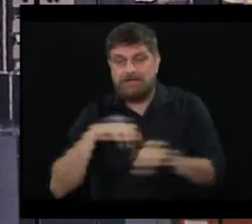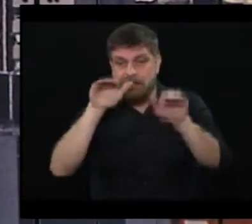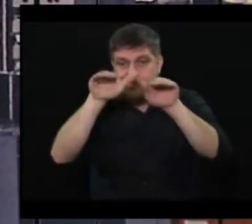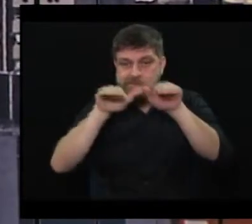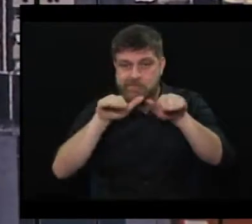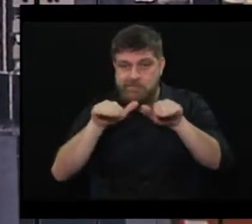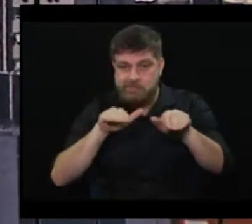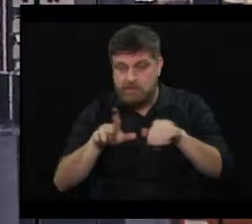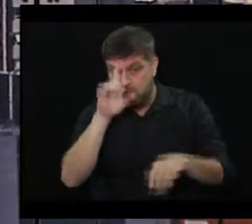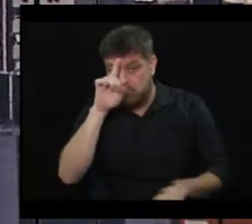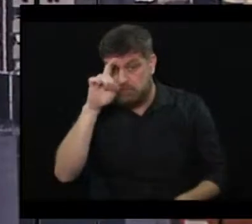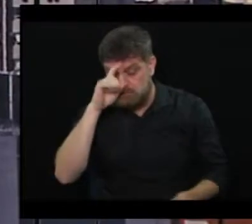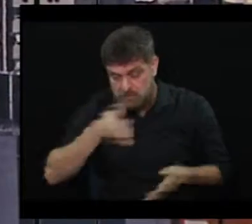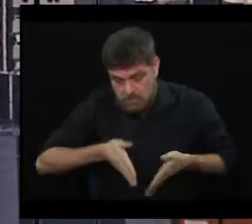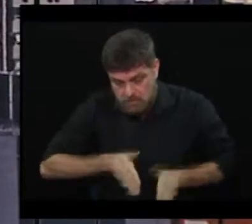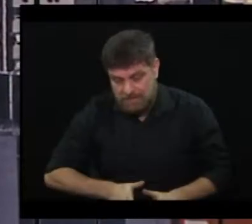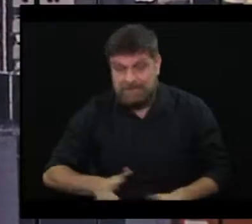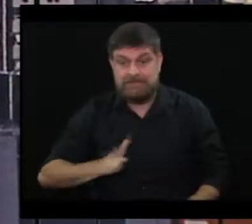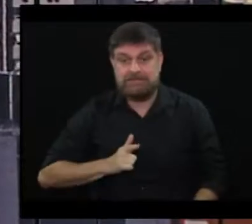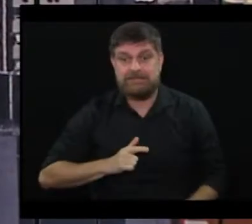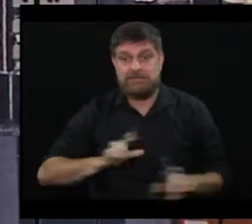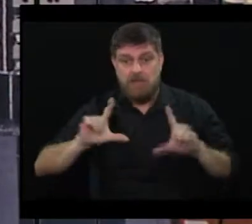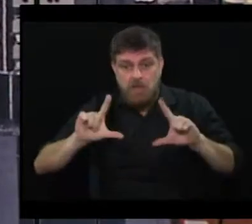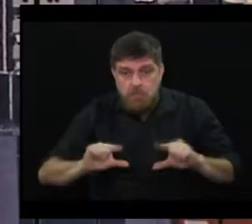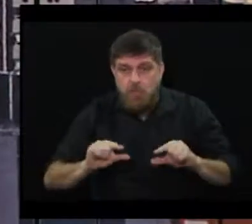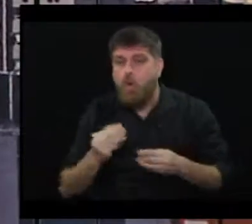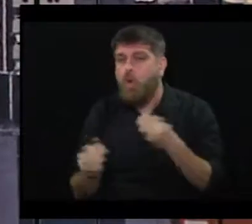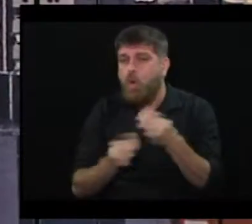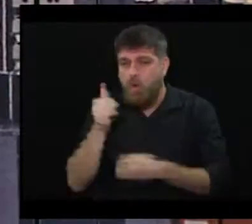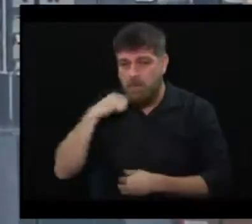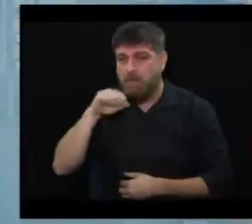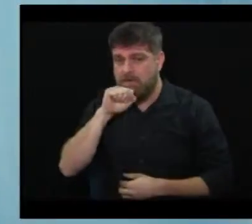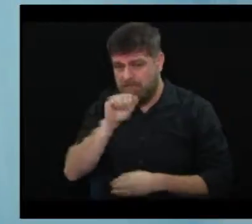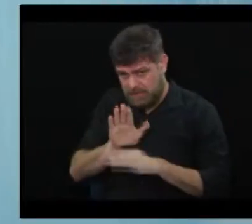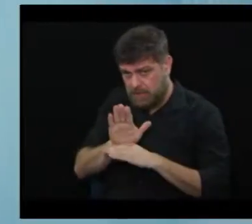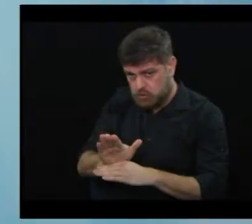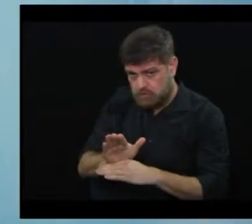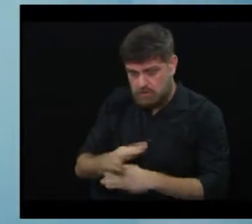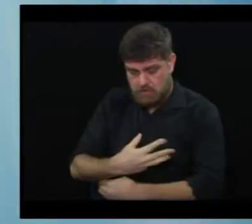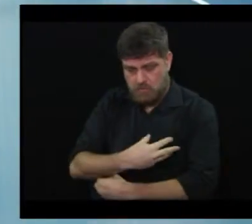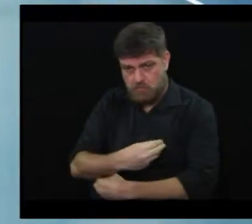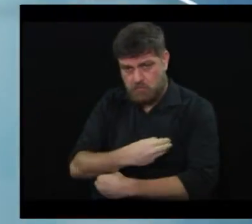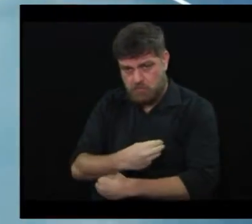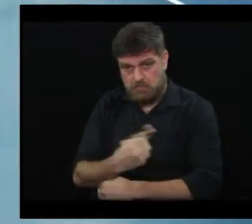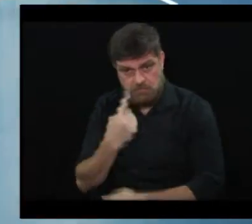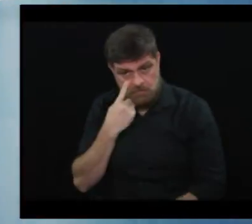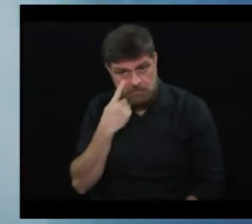Campinas. Você que é mãe, verifique como pode ajudar.